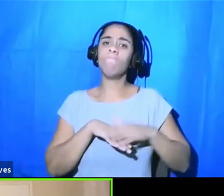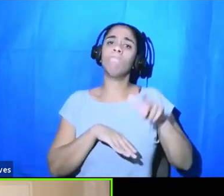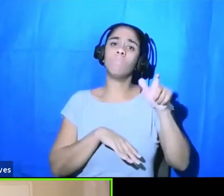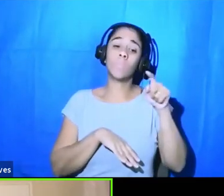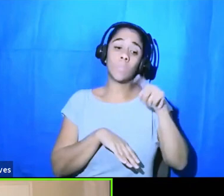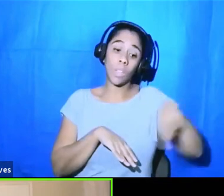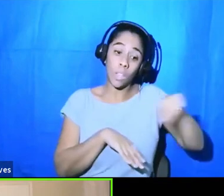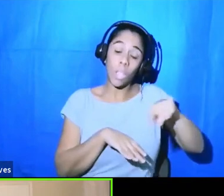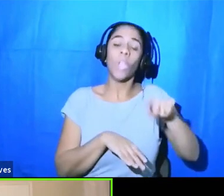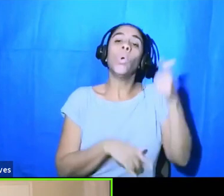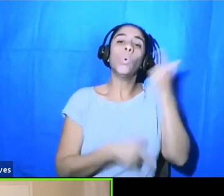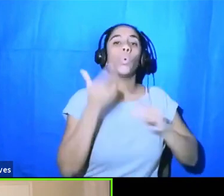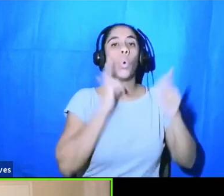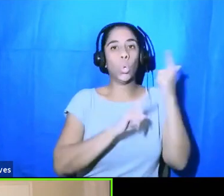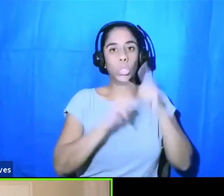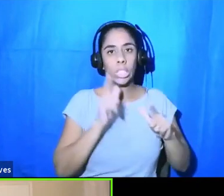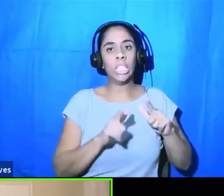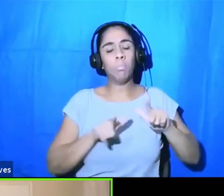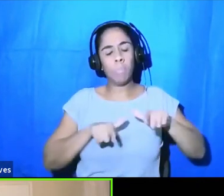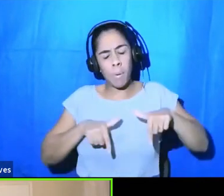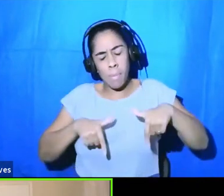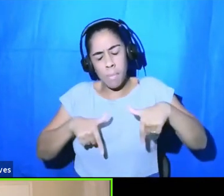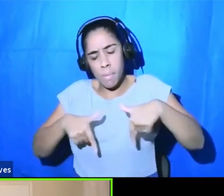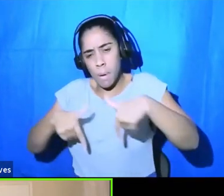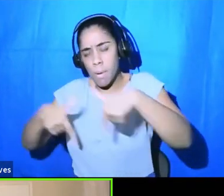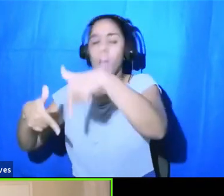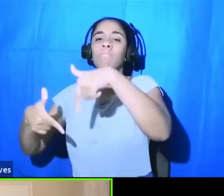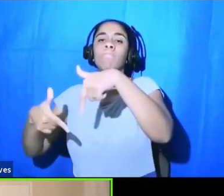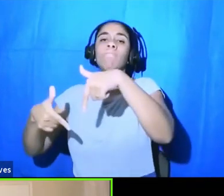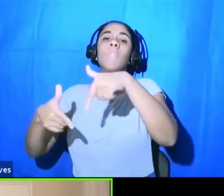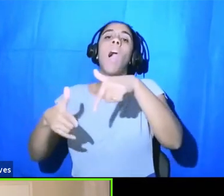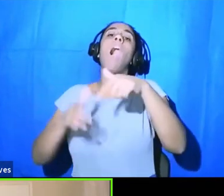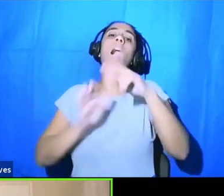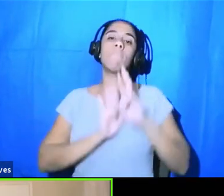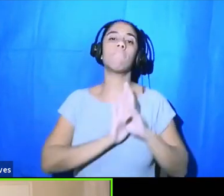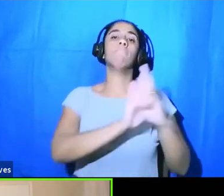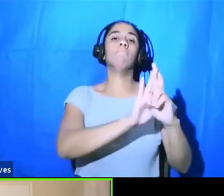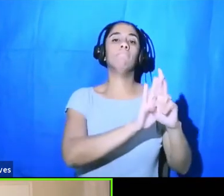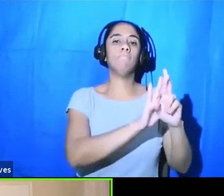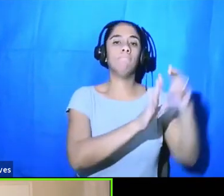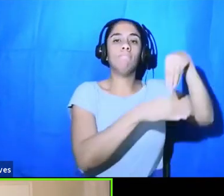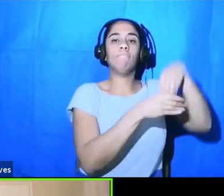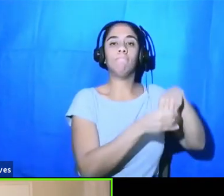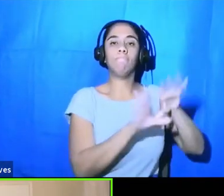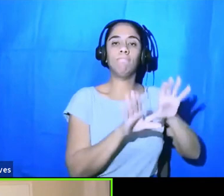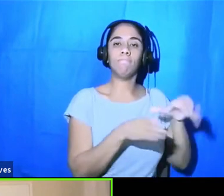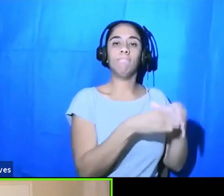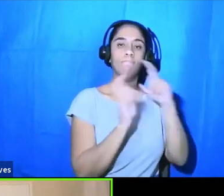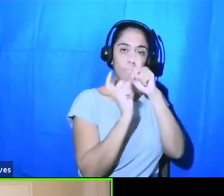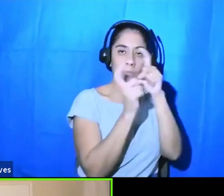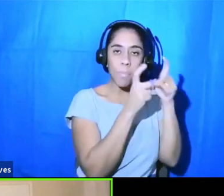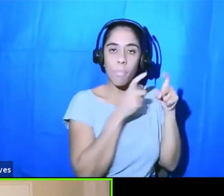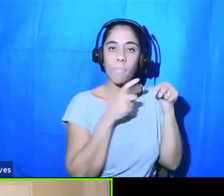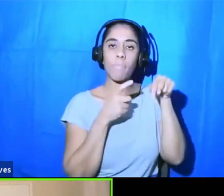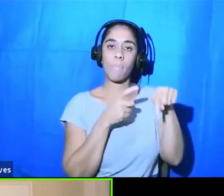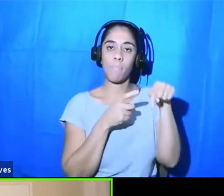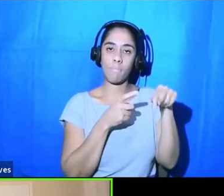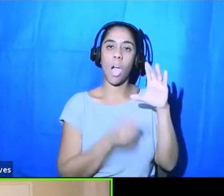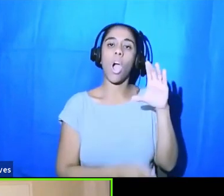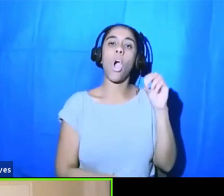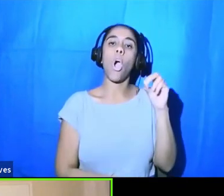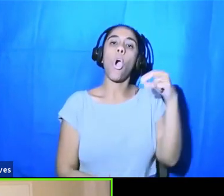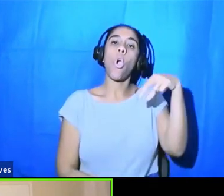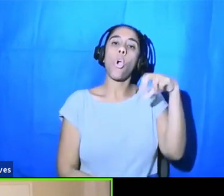Constitucional, chegamos a partir de listas que eram paritárias também, e em meu caso